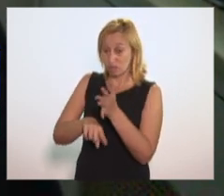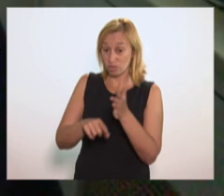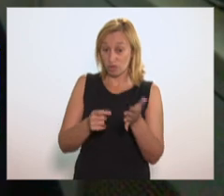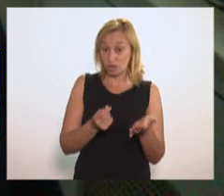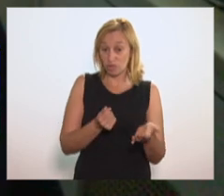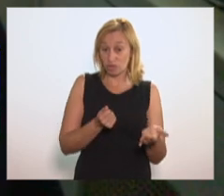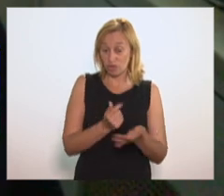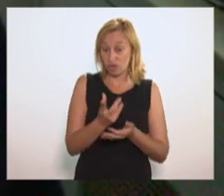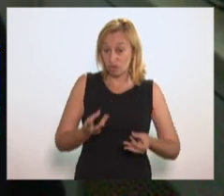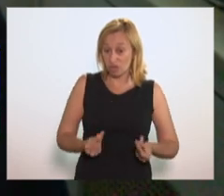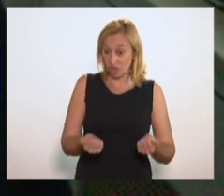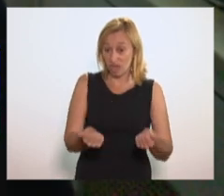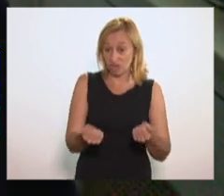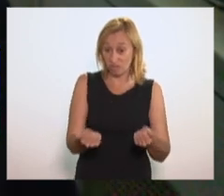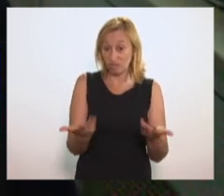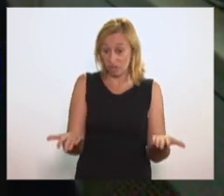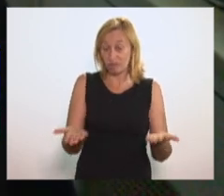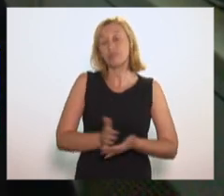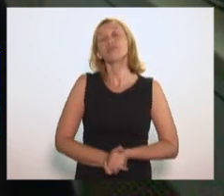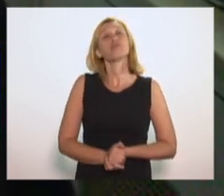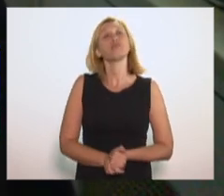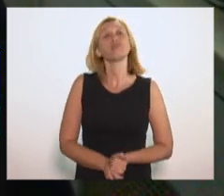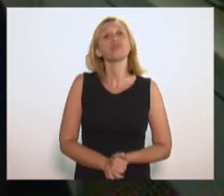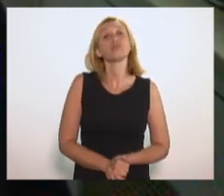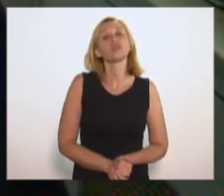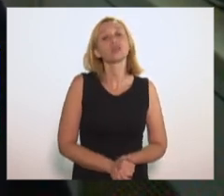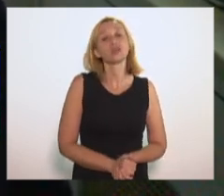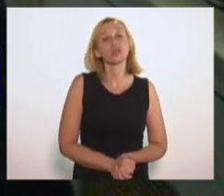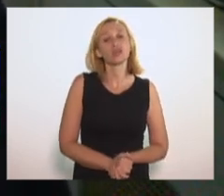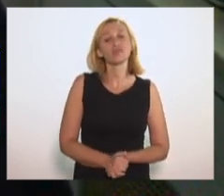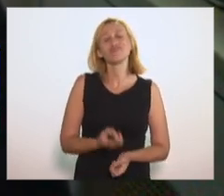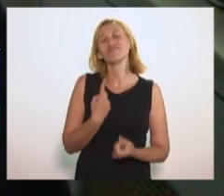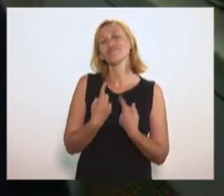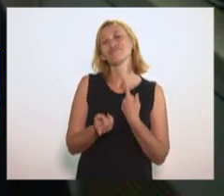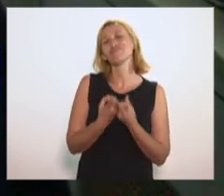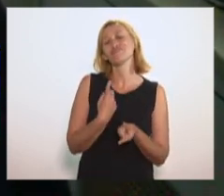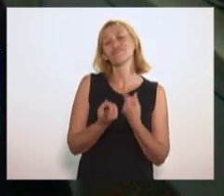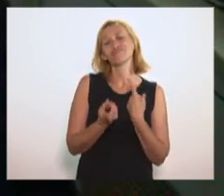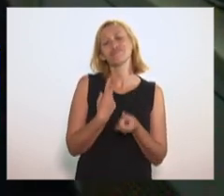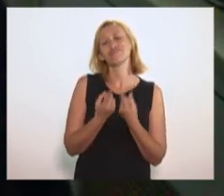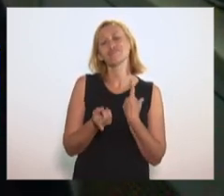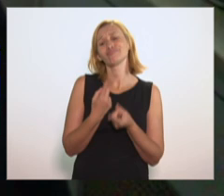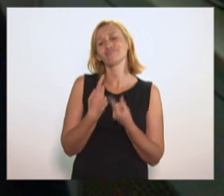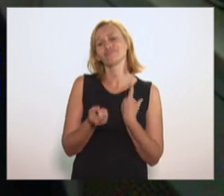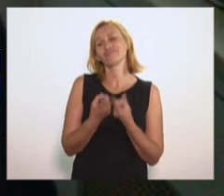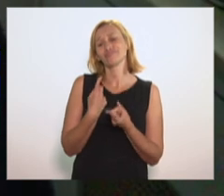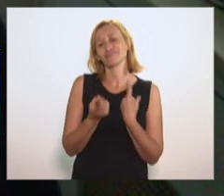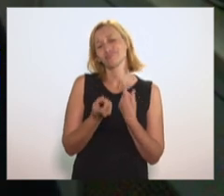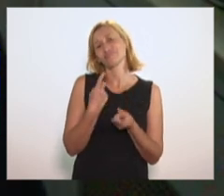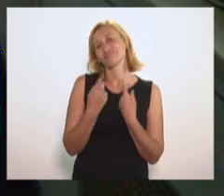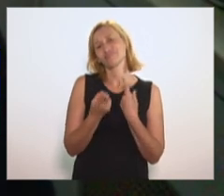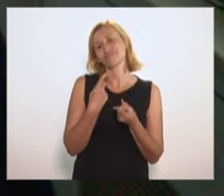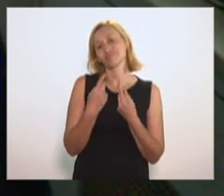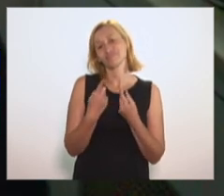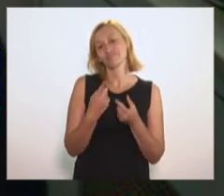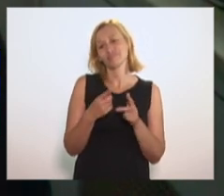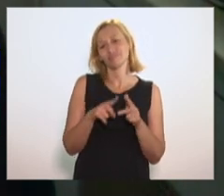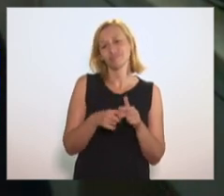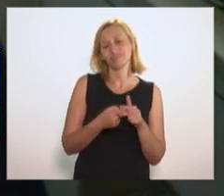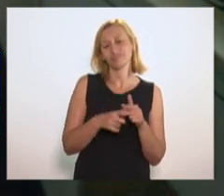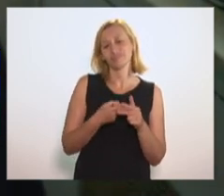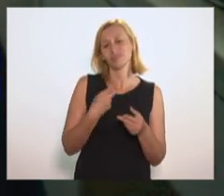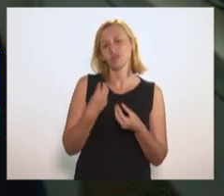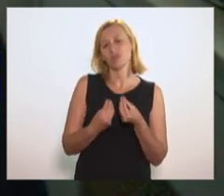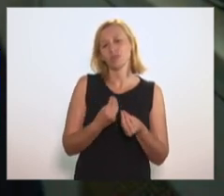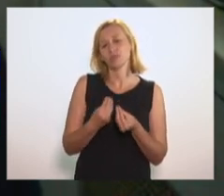e está se discutindo como vai se regulamentar a